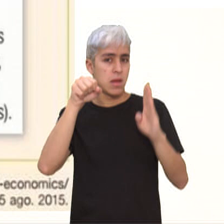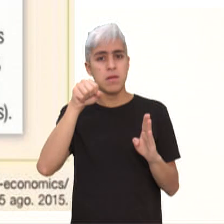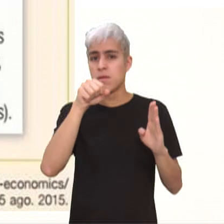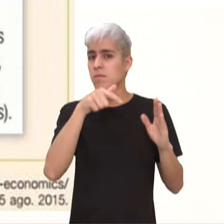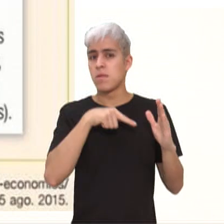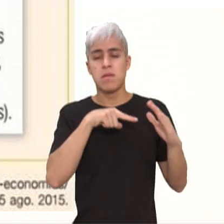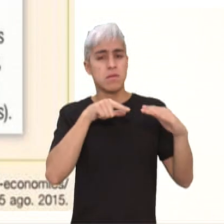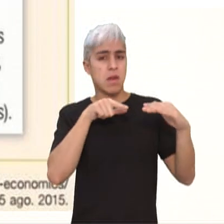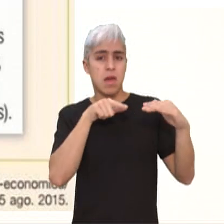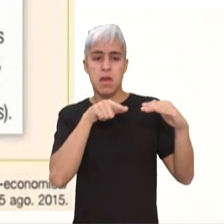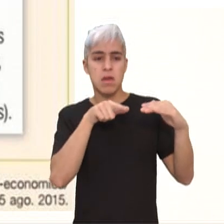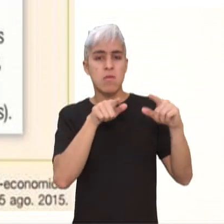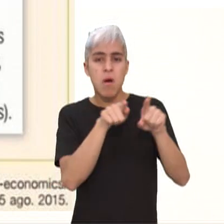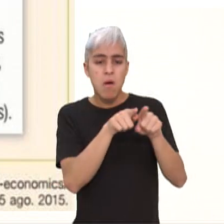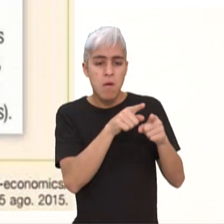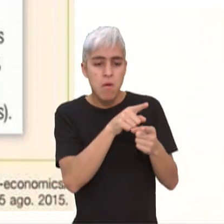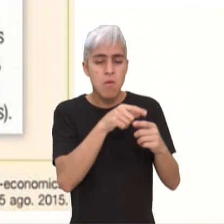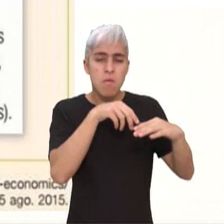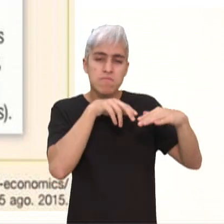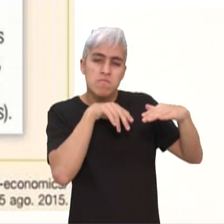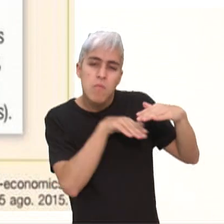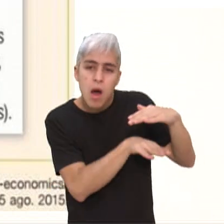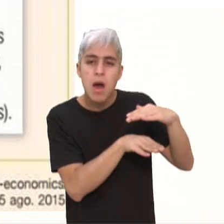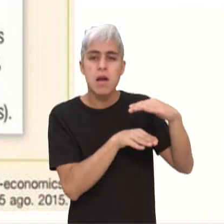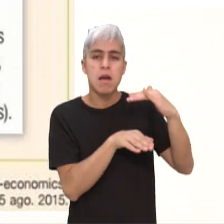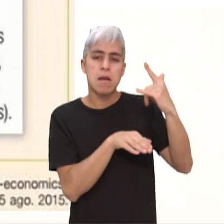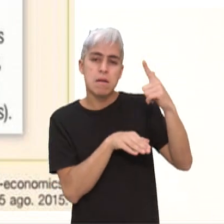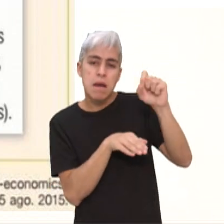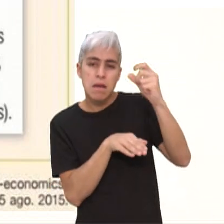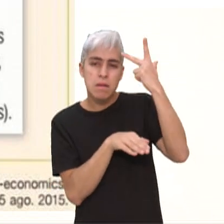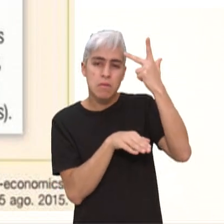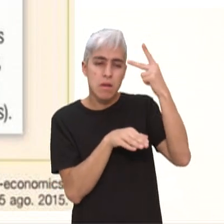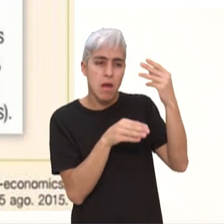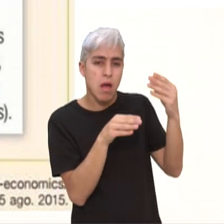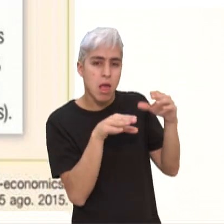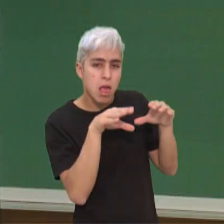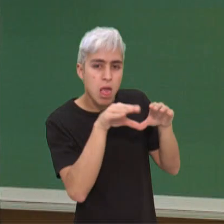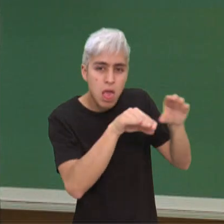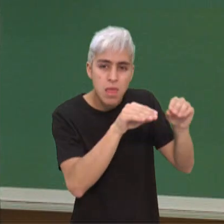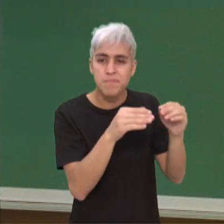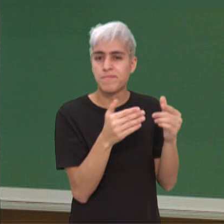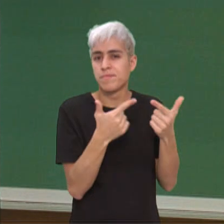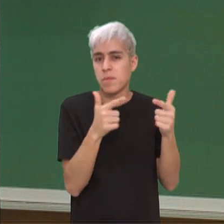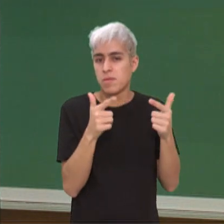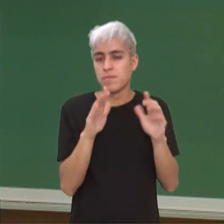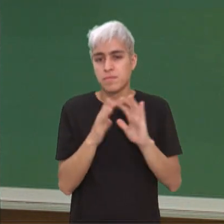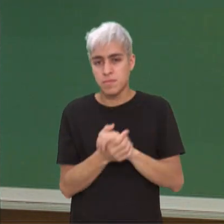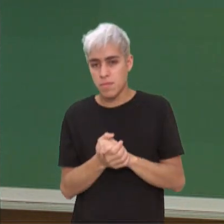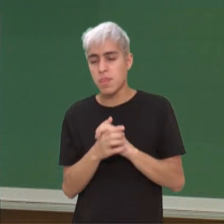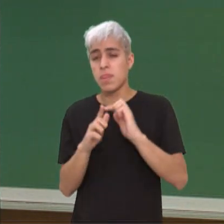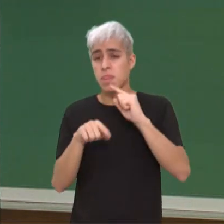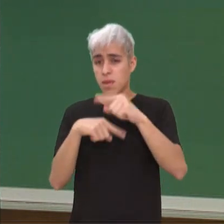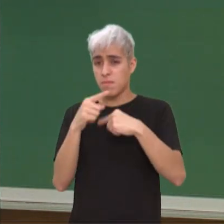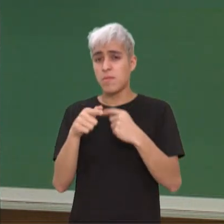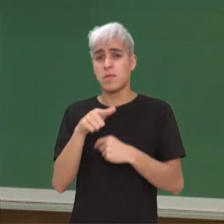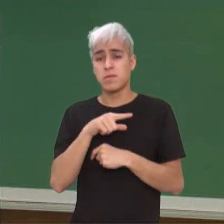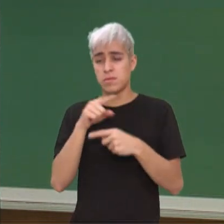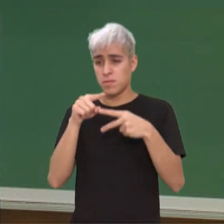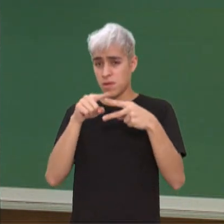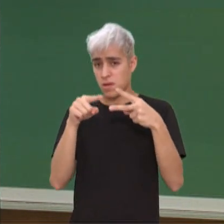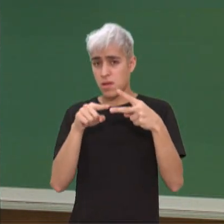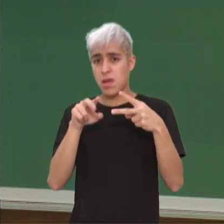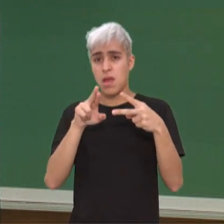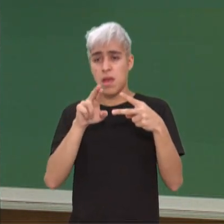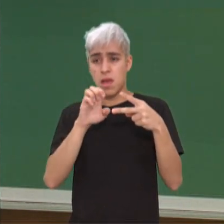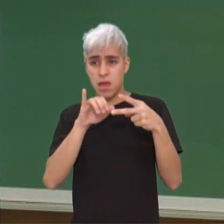reserva tão grande aí de gás natural, seguida aqui a Rússia pelo Reino Unido, e